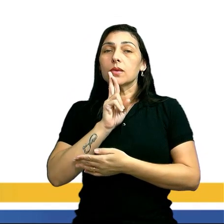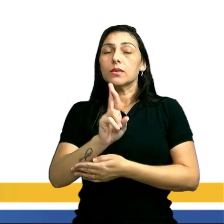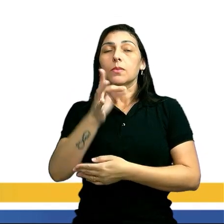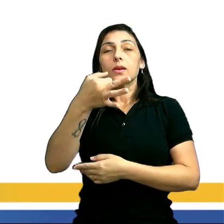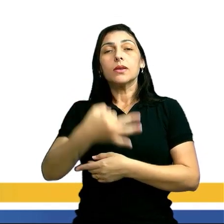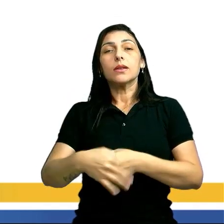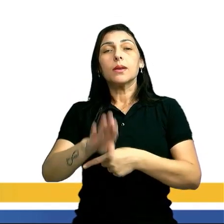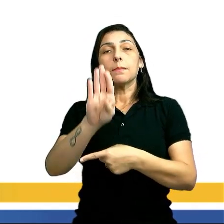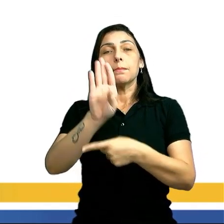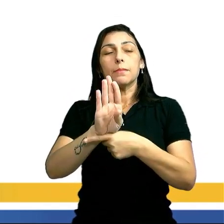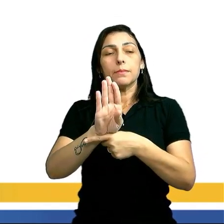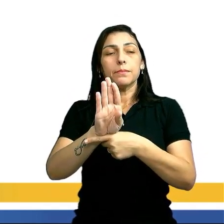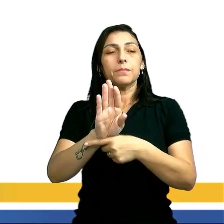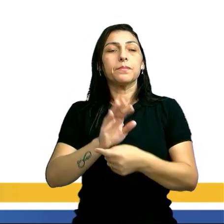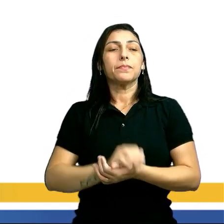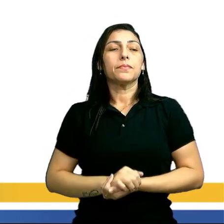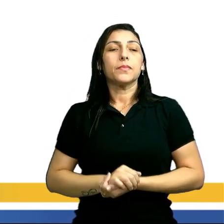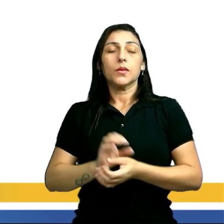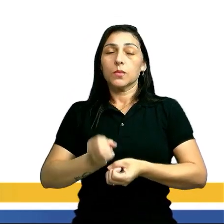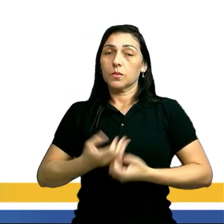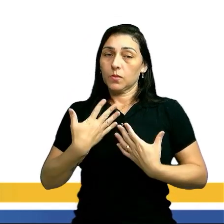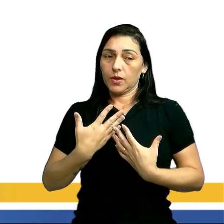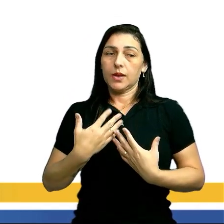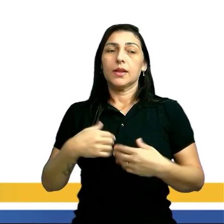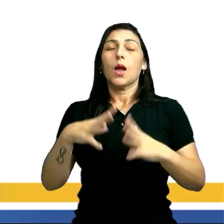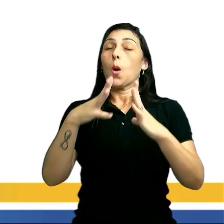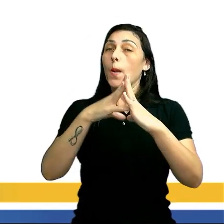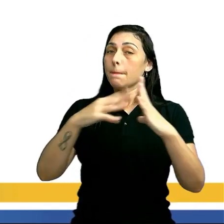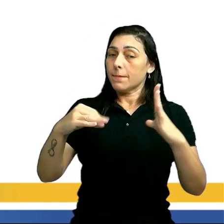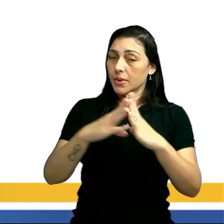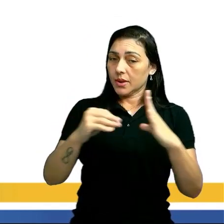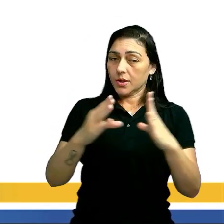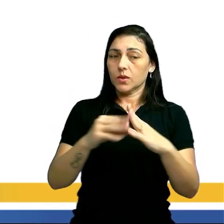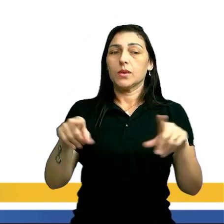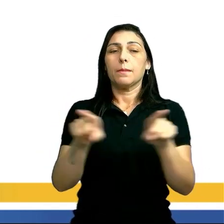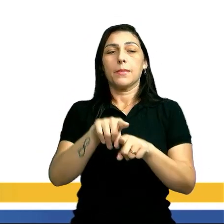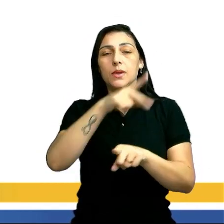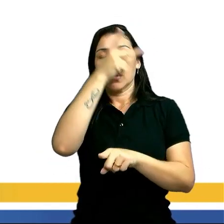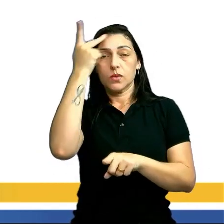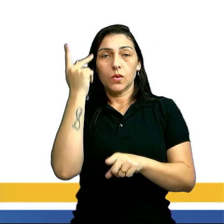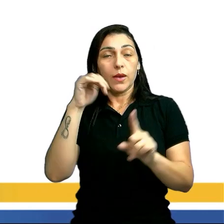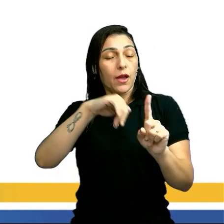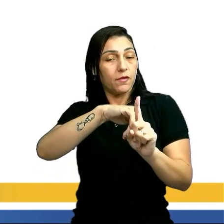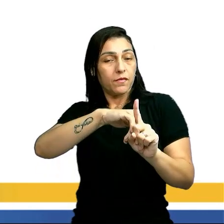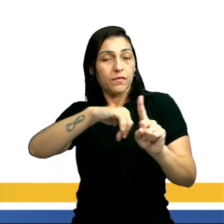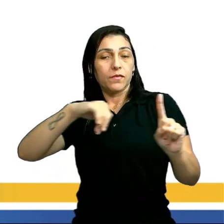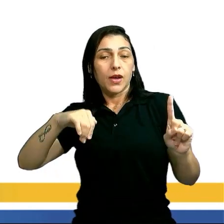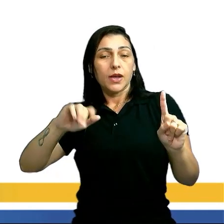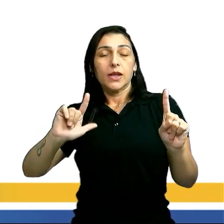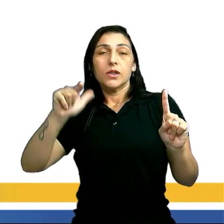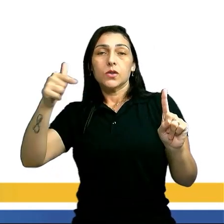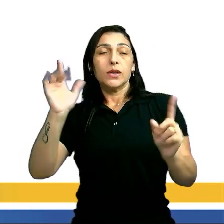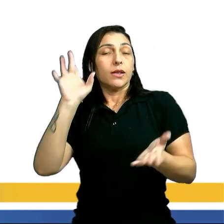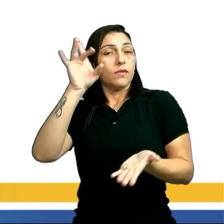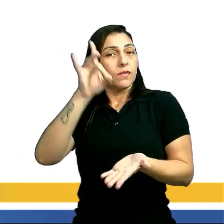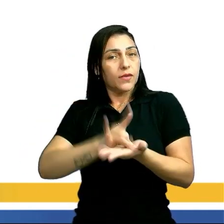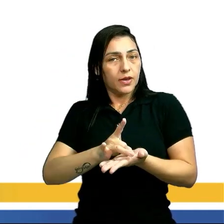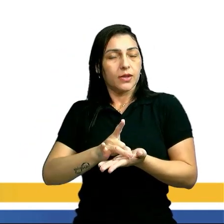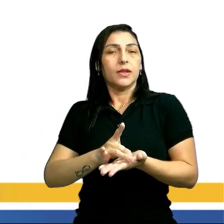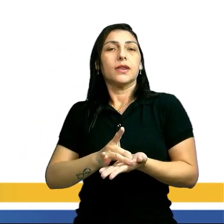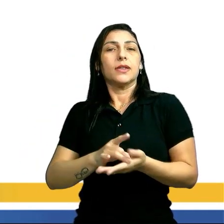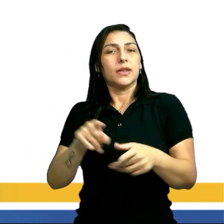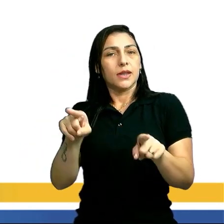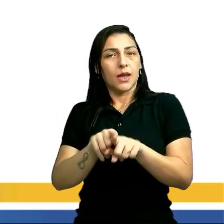resposta, nós temos aí a letra B. Os poetas são imitadores, são pessoas que afastam as outras da verdade